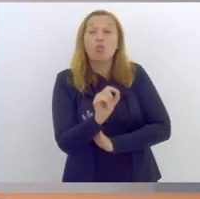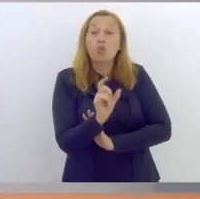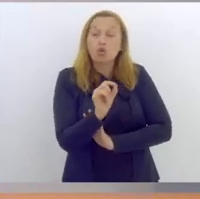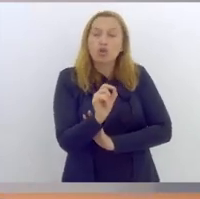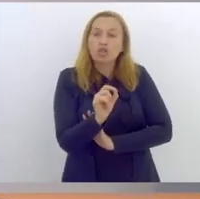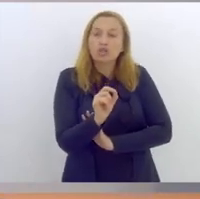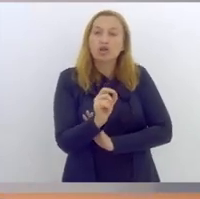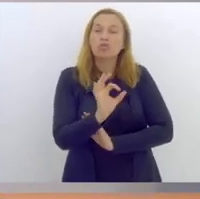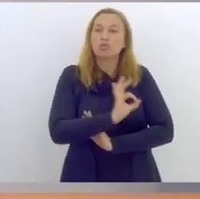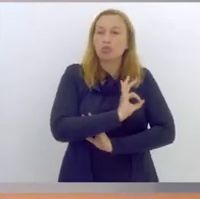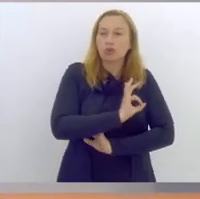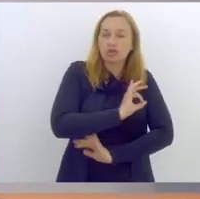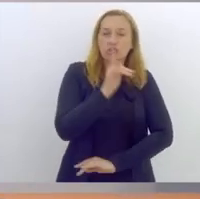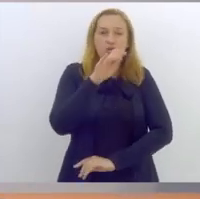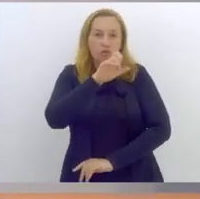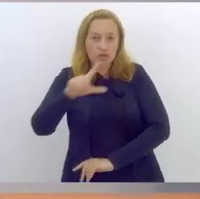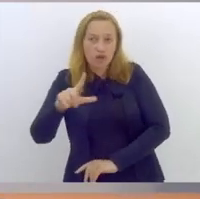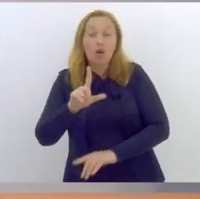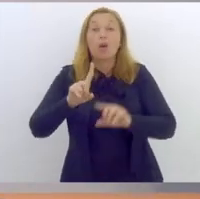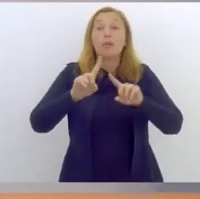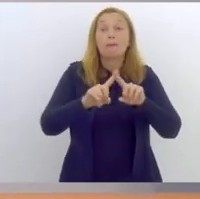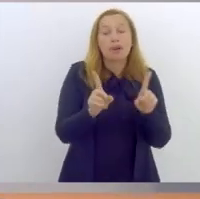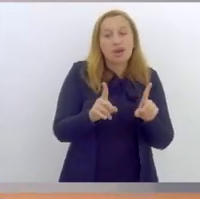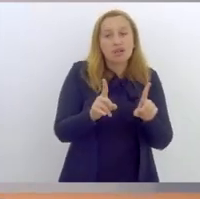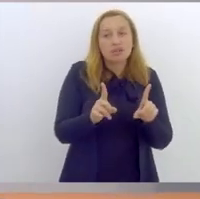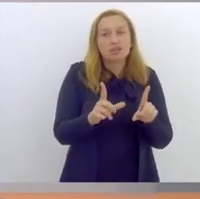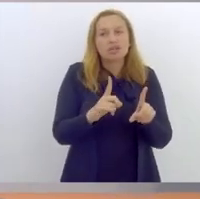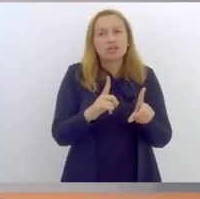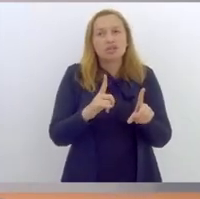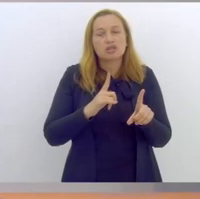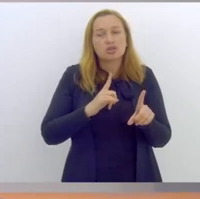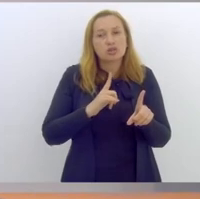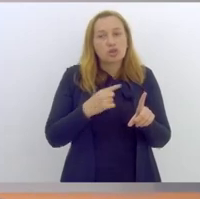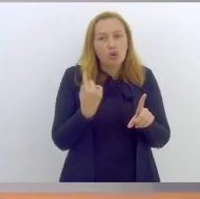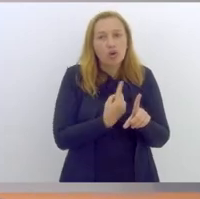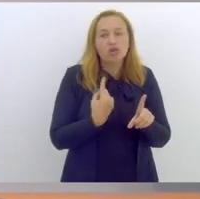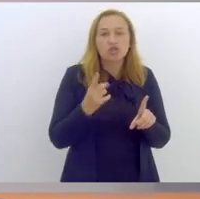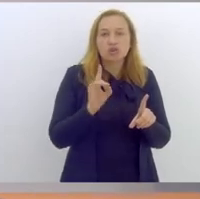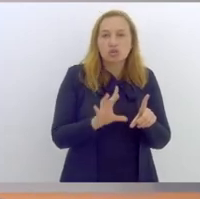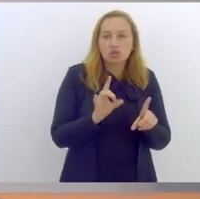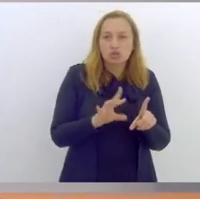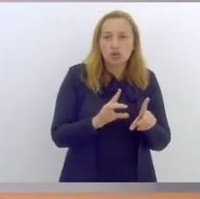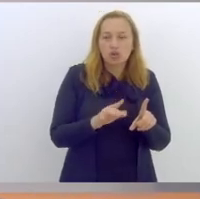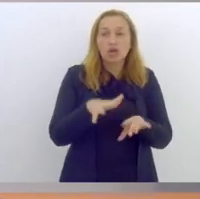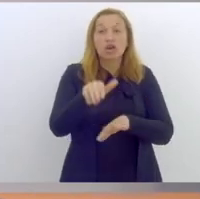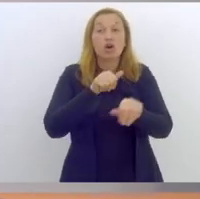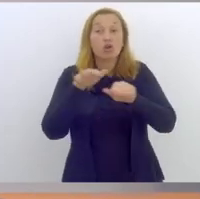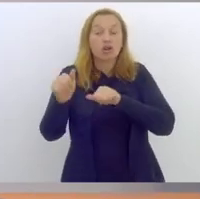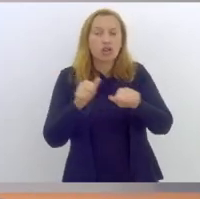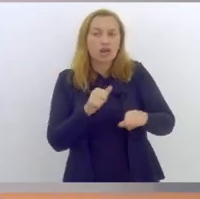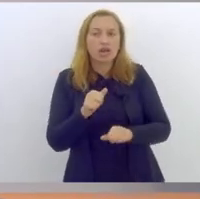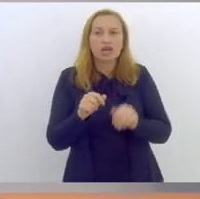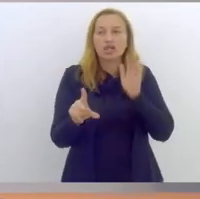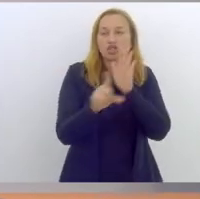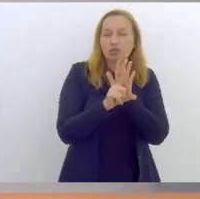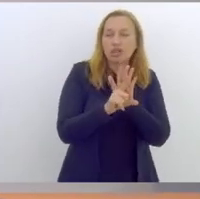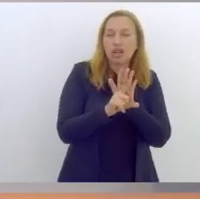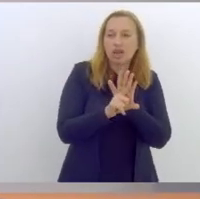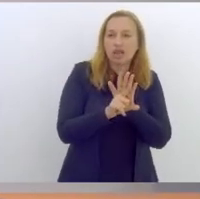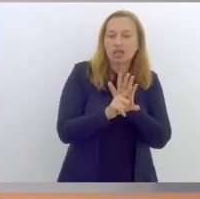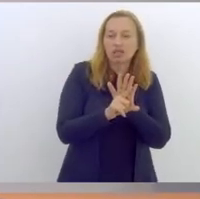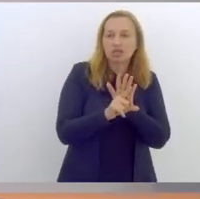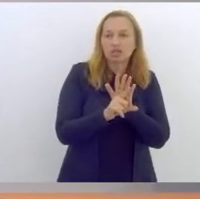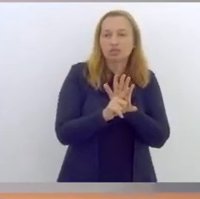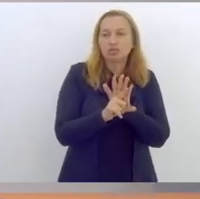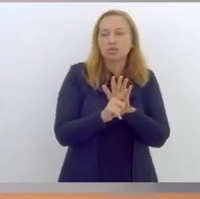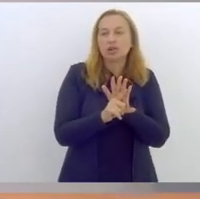figura do oficial de polícia porém na verdade Nós só estamos antecipando a chamada lei orgânica nacional e o que